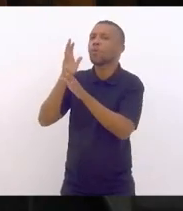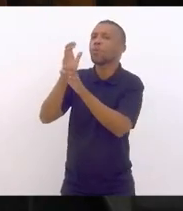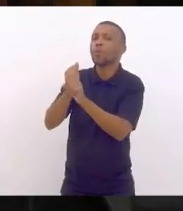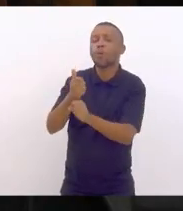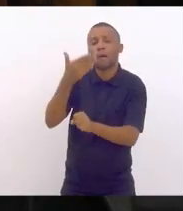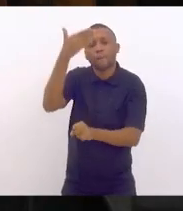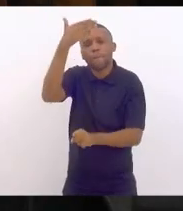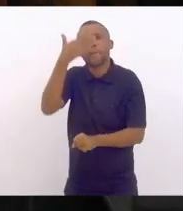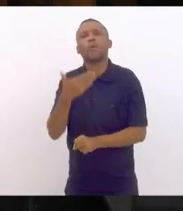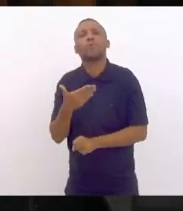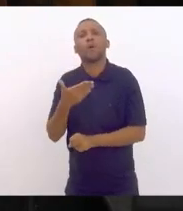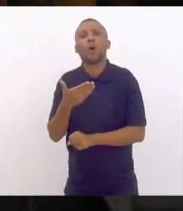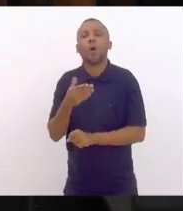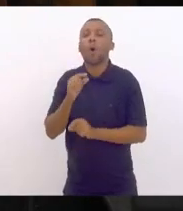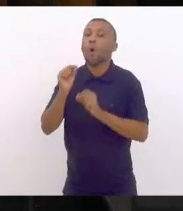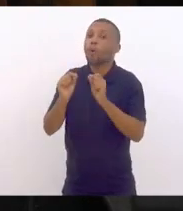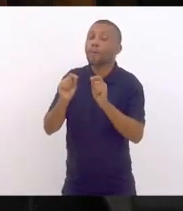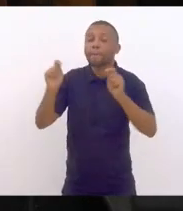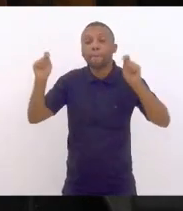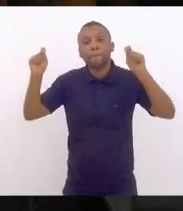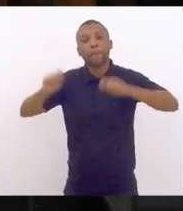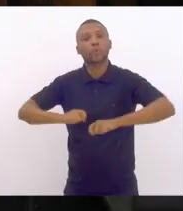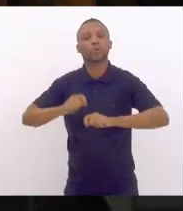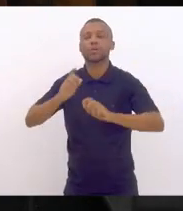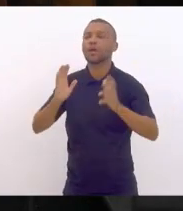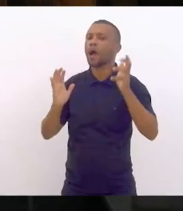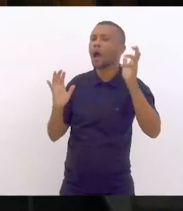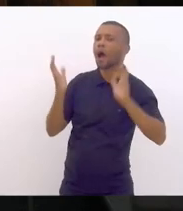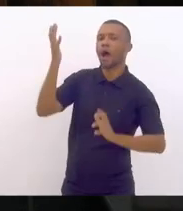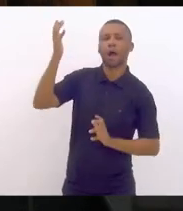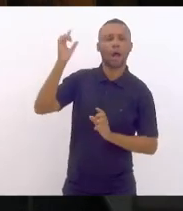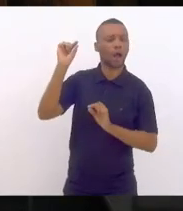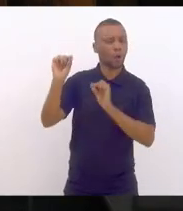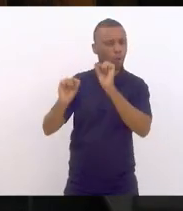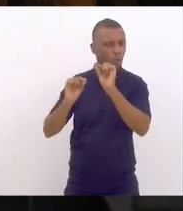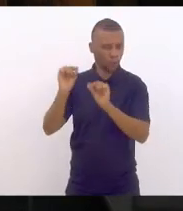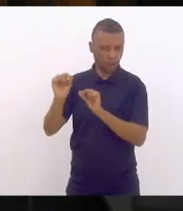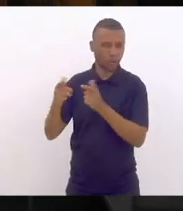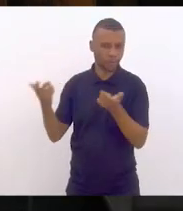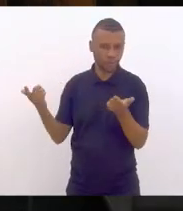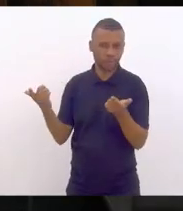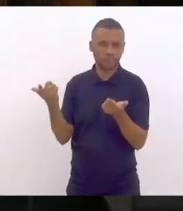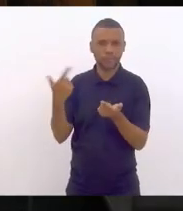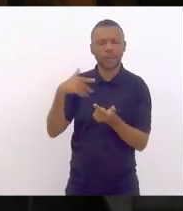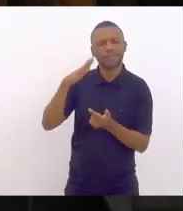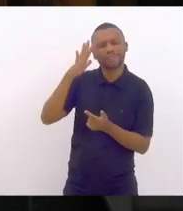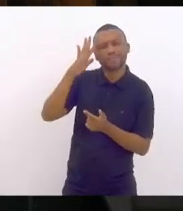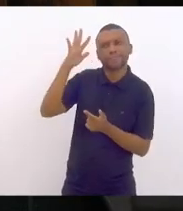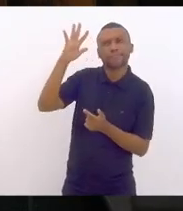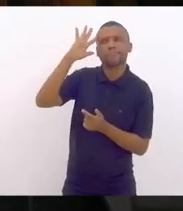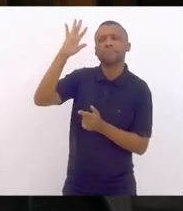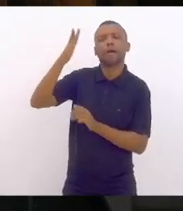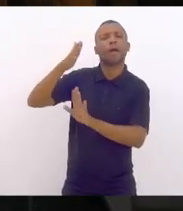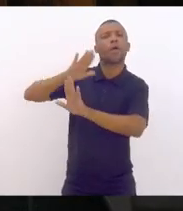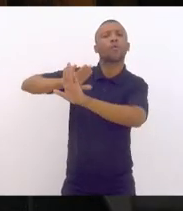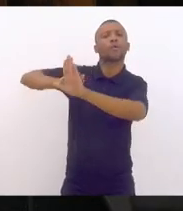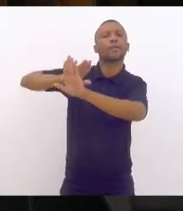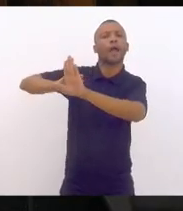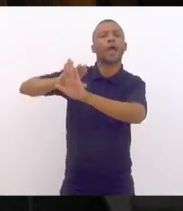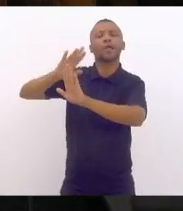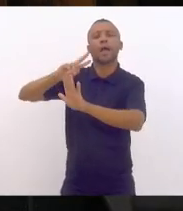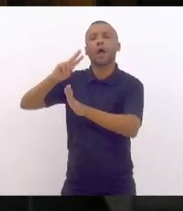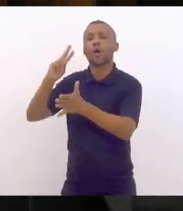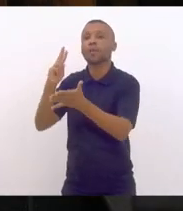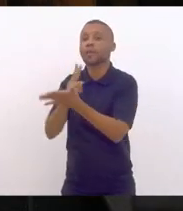O que poderia estar ocorrendo para tal ideário ter acontecido entre